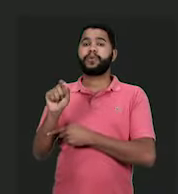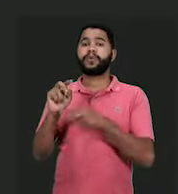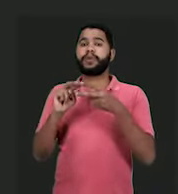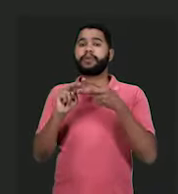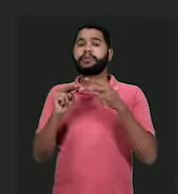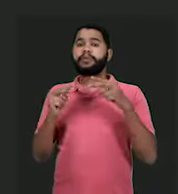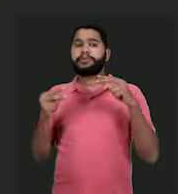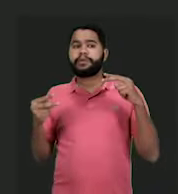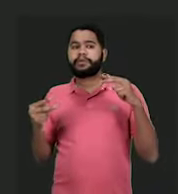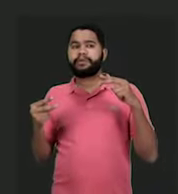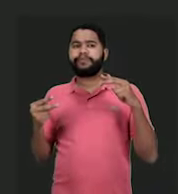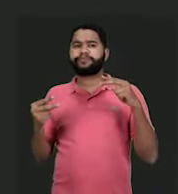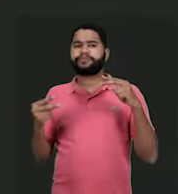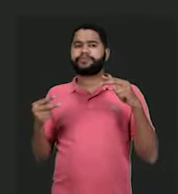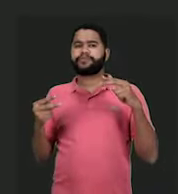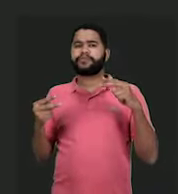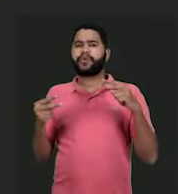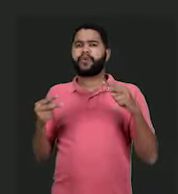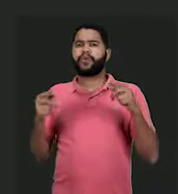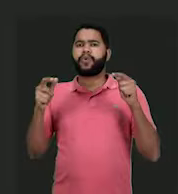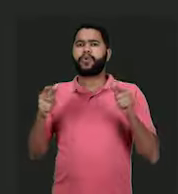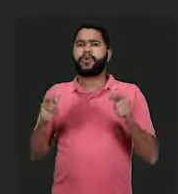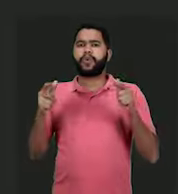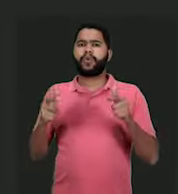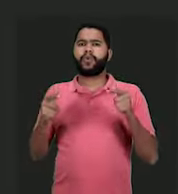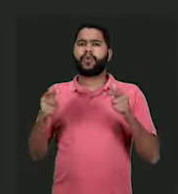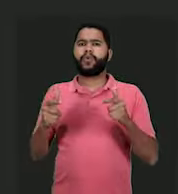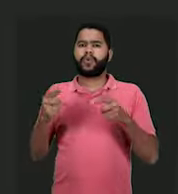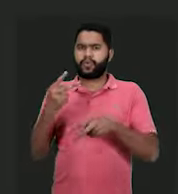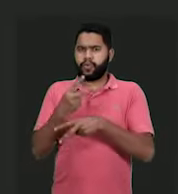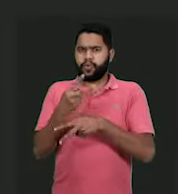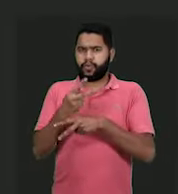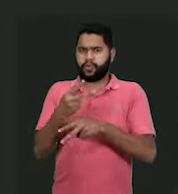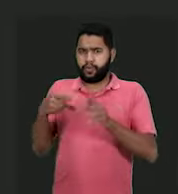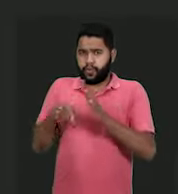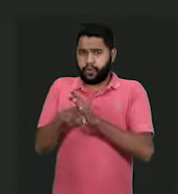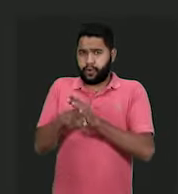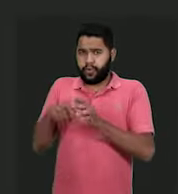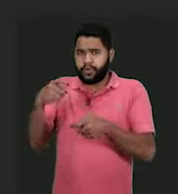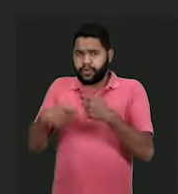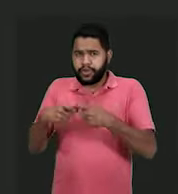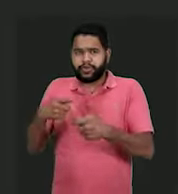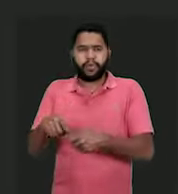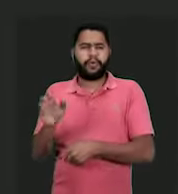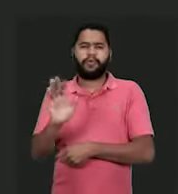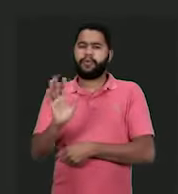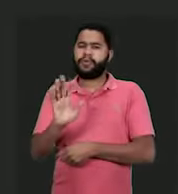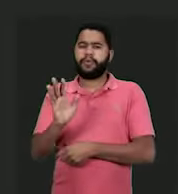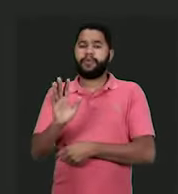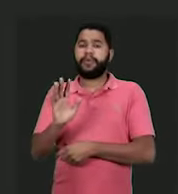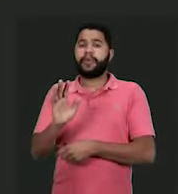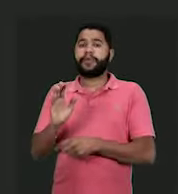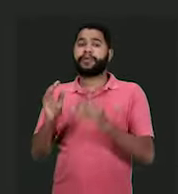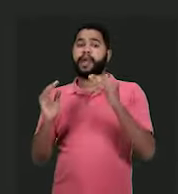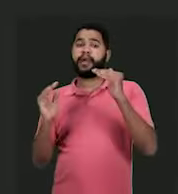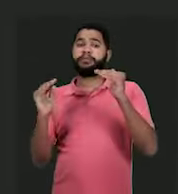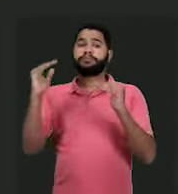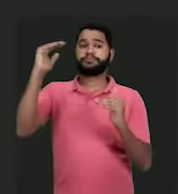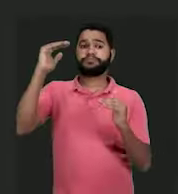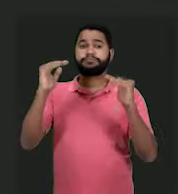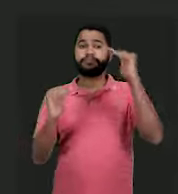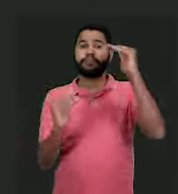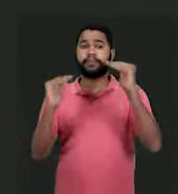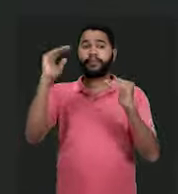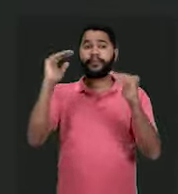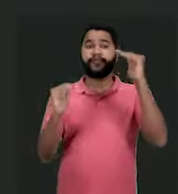eles não vão estar localizados no cromossomo sexual, tá? E a dominância vai depender do sexo